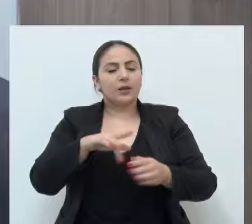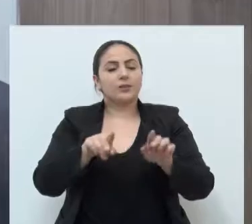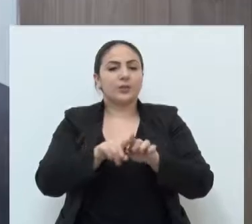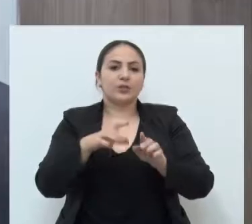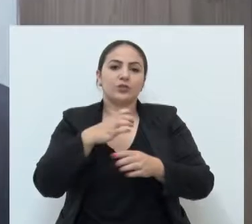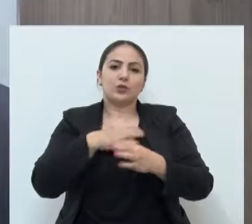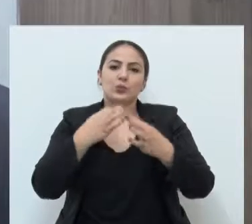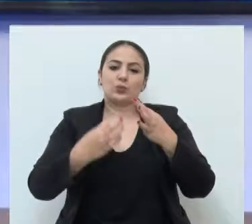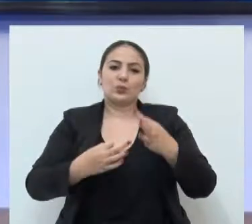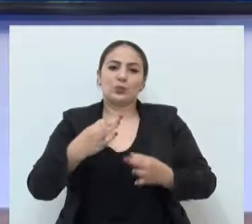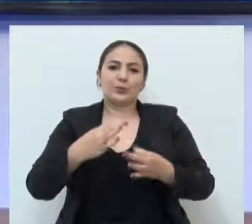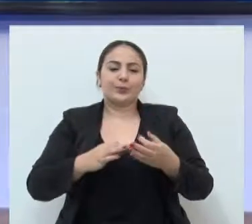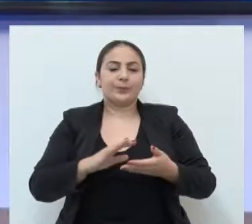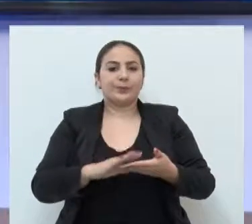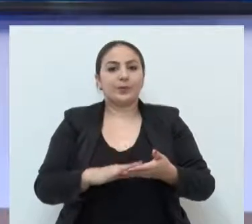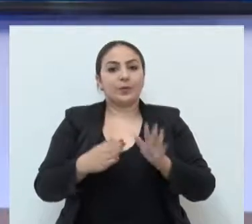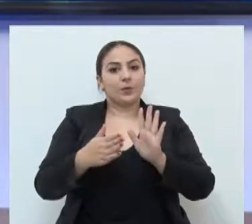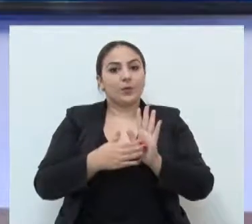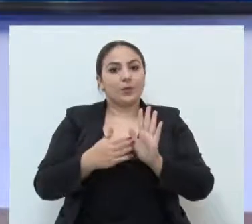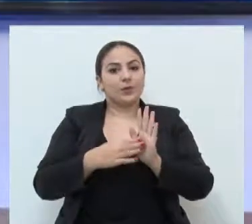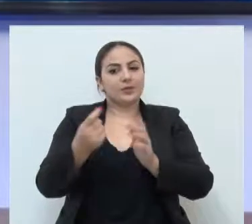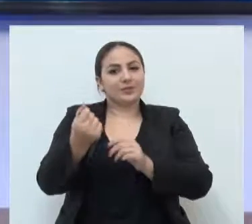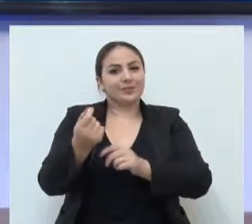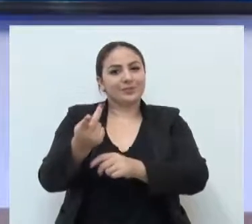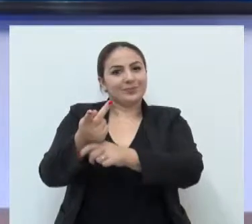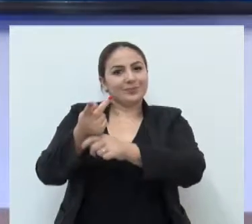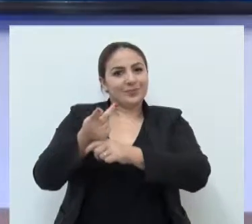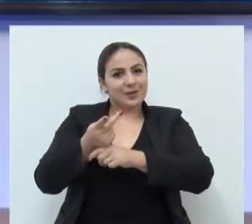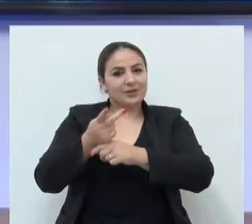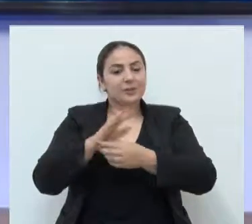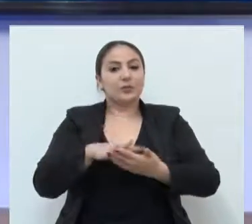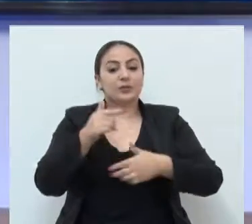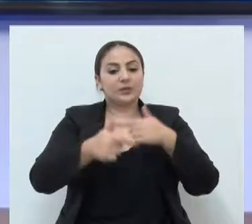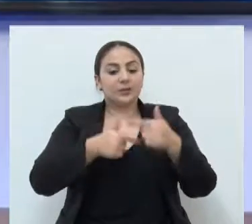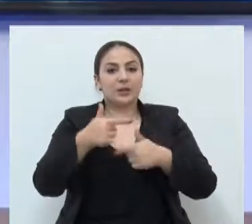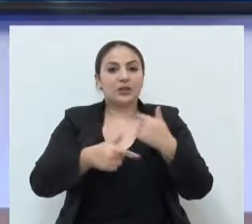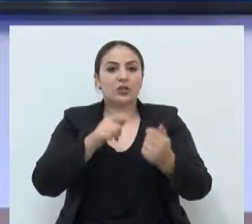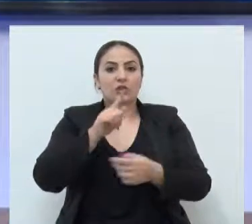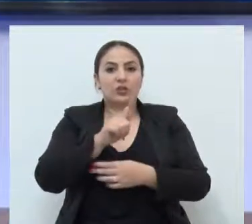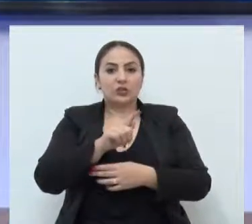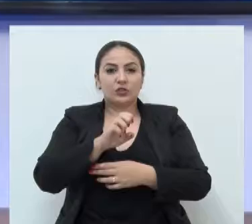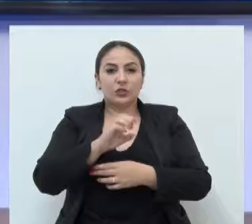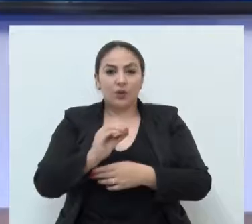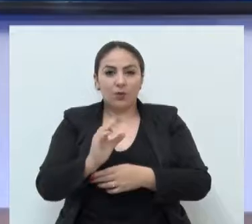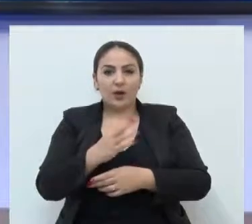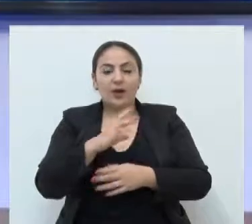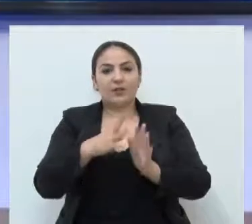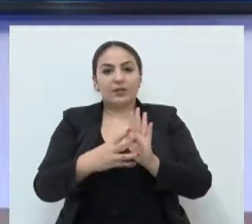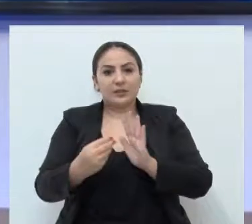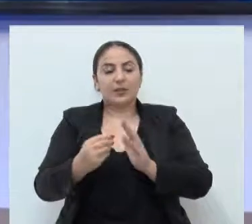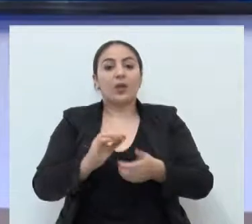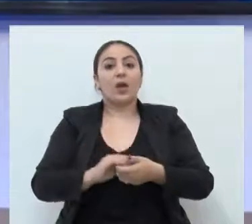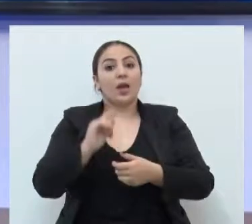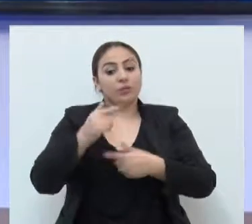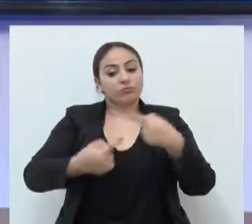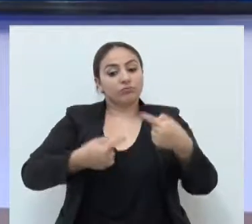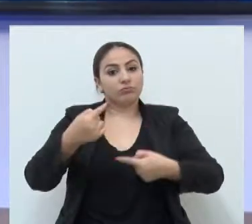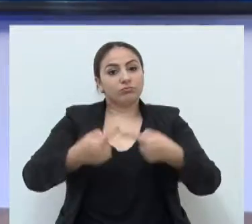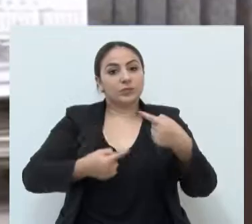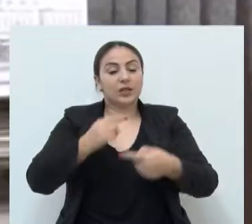e também de forma justa, né? Proposta de empréstimo para o serviço de georreferenciamento é debatida na